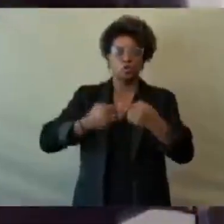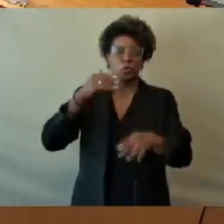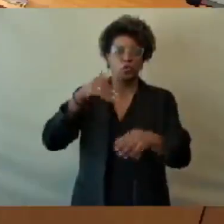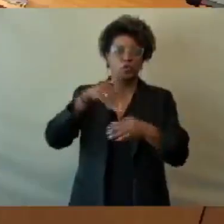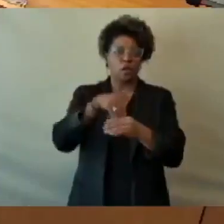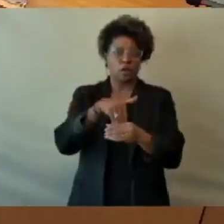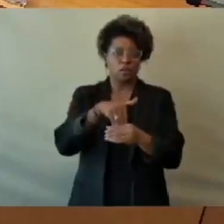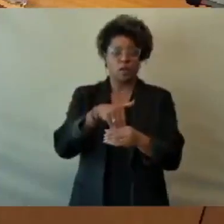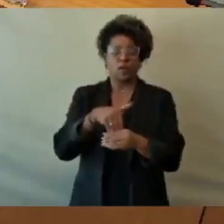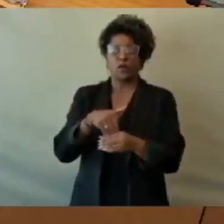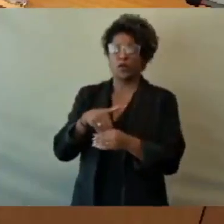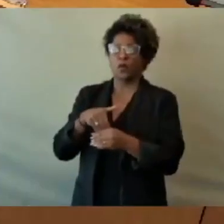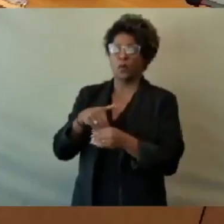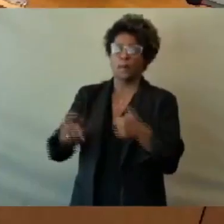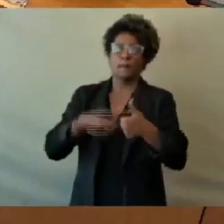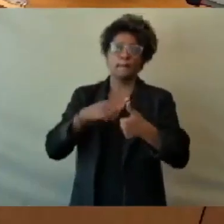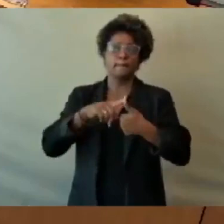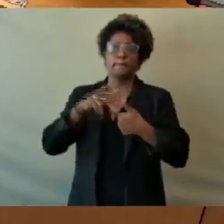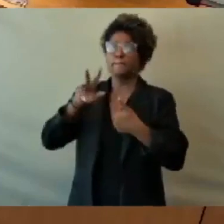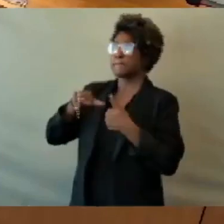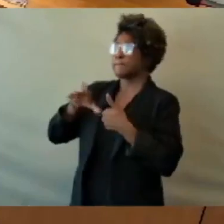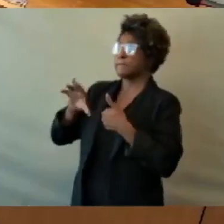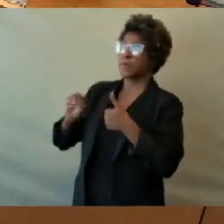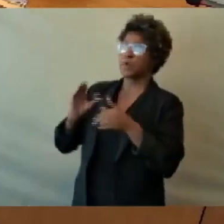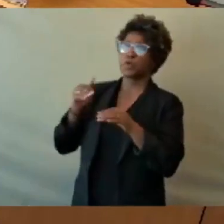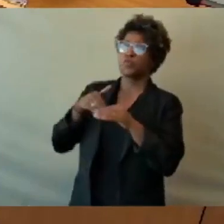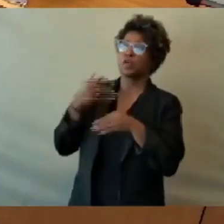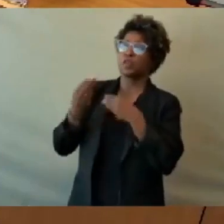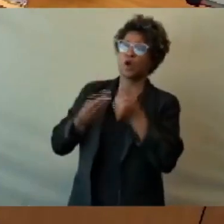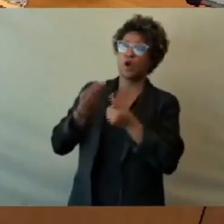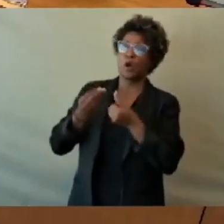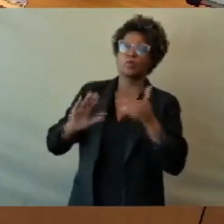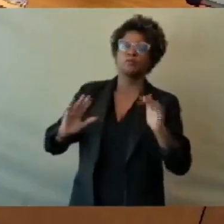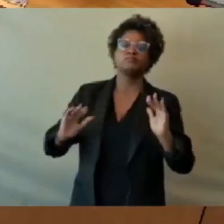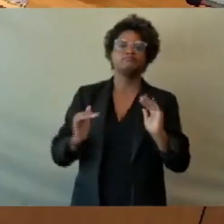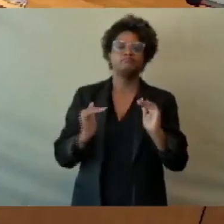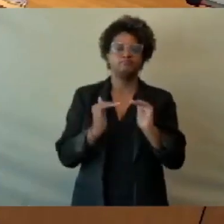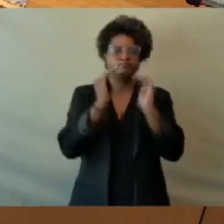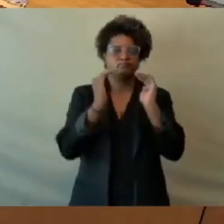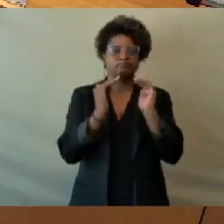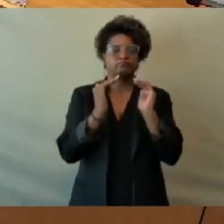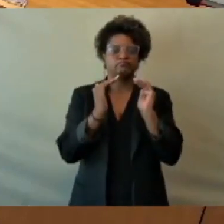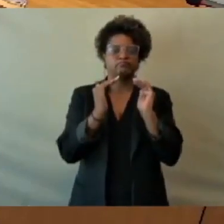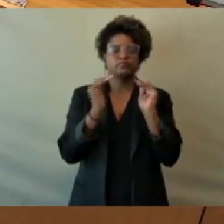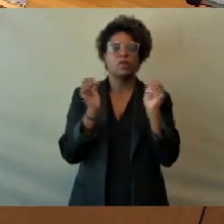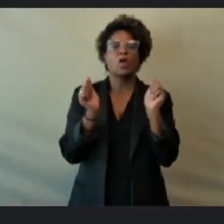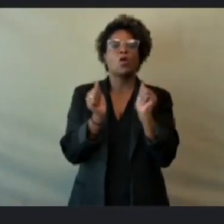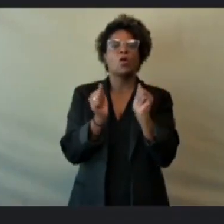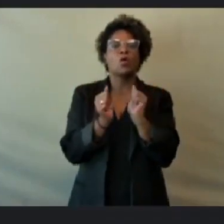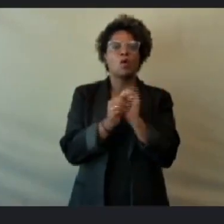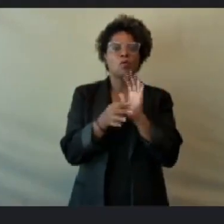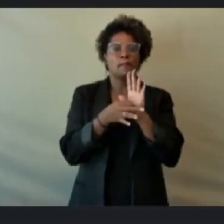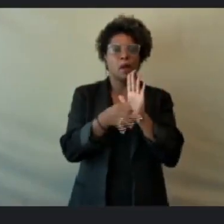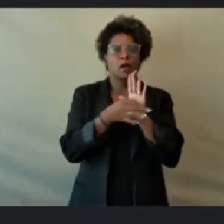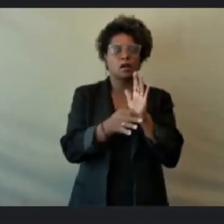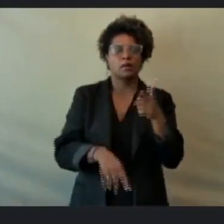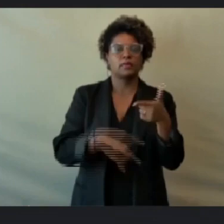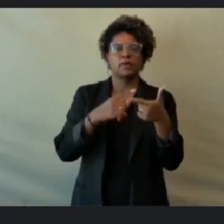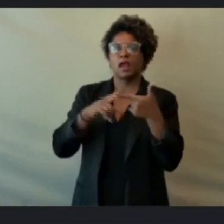Bruno? Com requerimento. Parecer. Nós estamos no parecer. Desculpa, com o parecer. Como vota o vereador doutor Célio Frois?